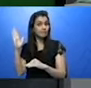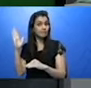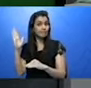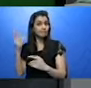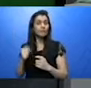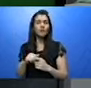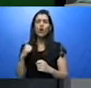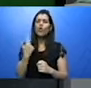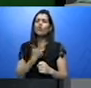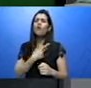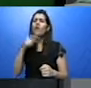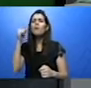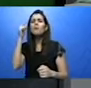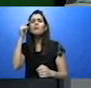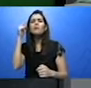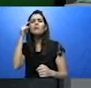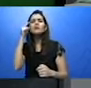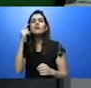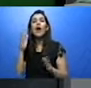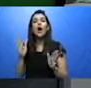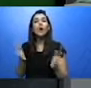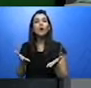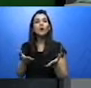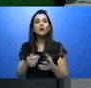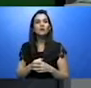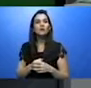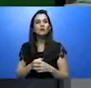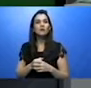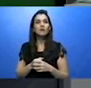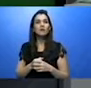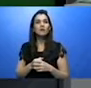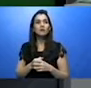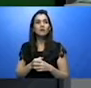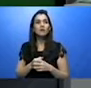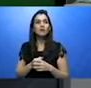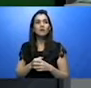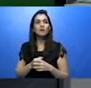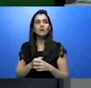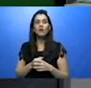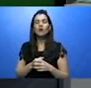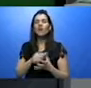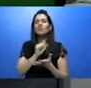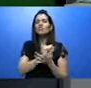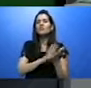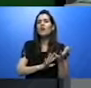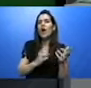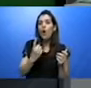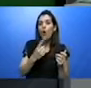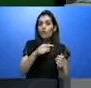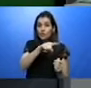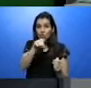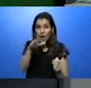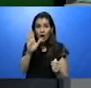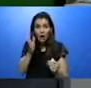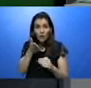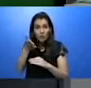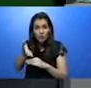vamos pensar um pouquinho nesse momento. Olha, questão 1 do trocar ideias. Você já visitou algum